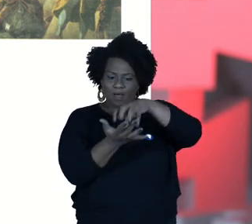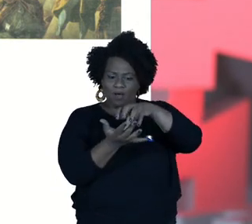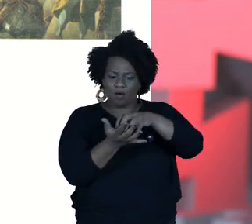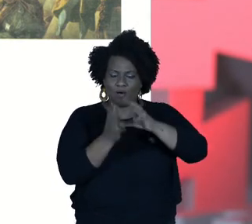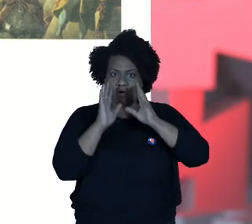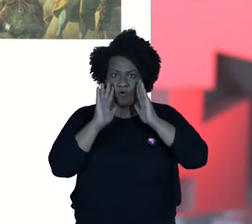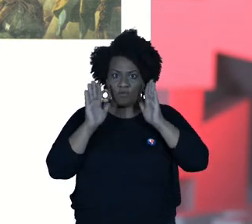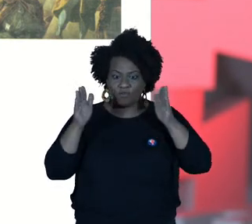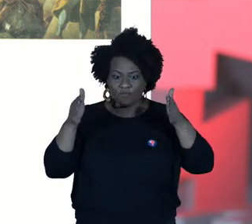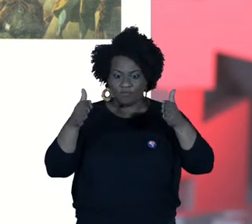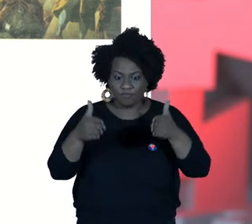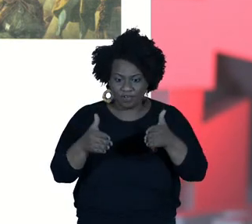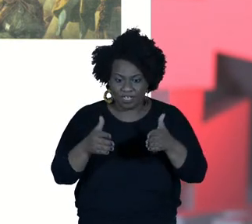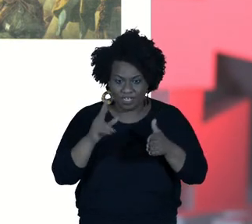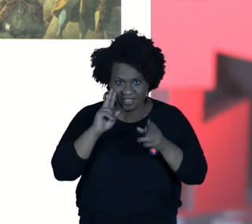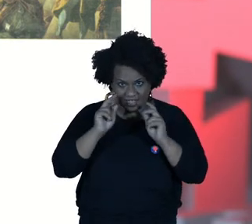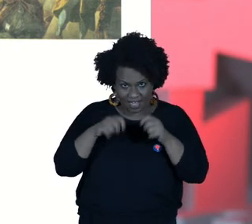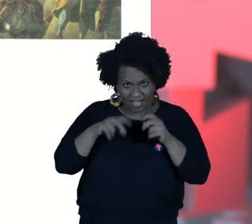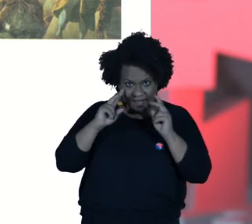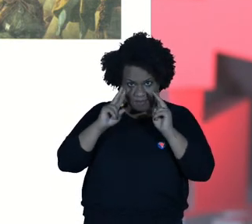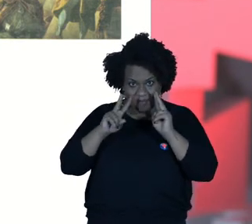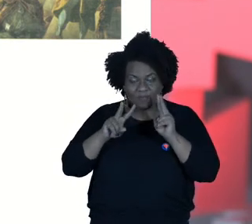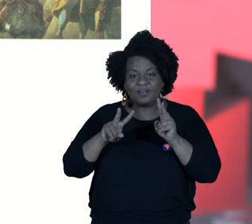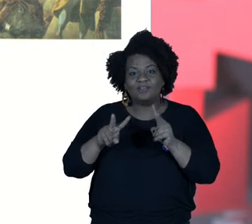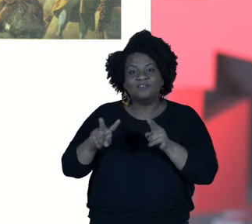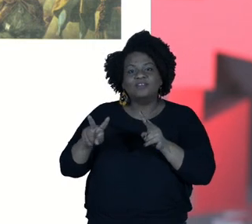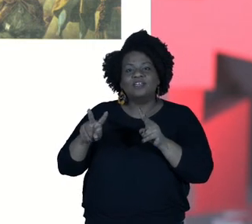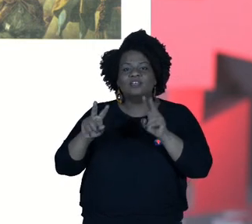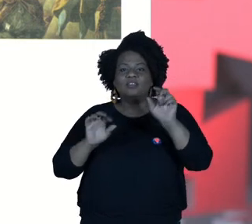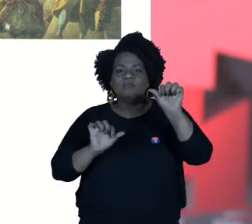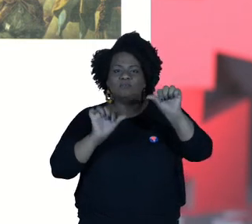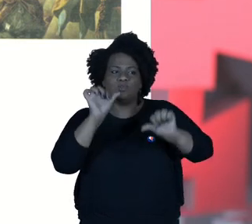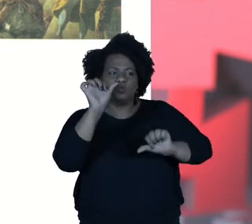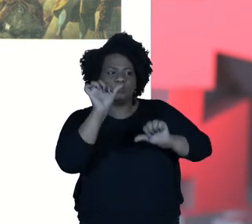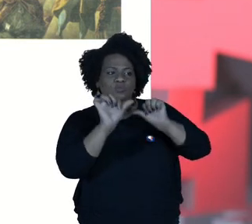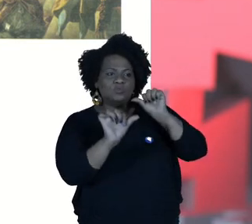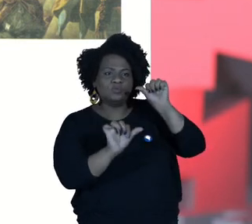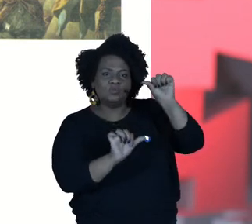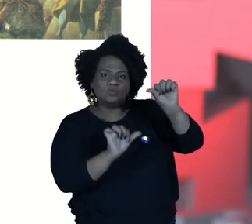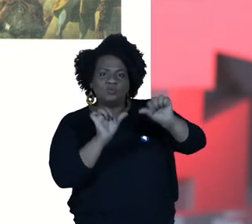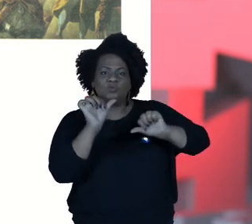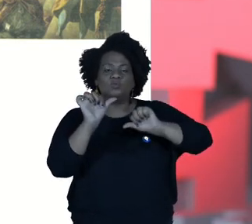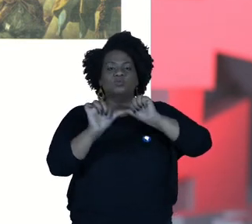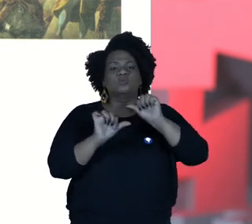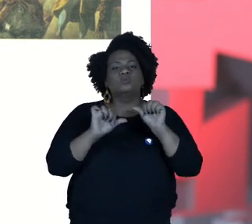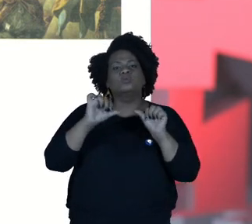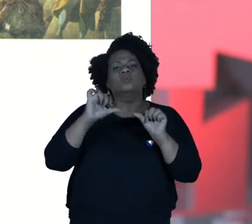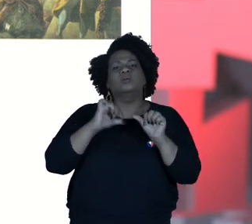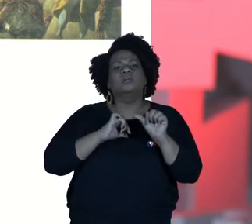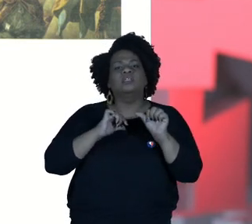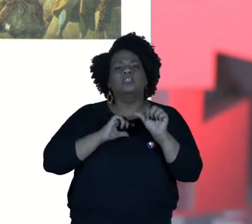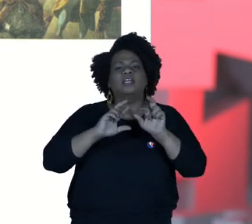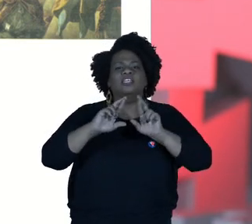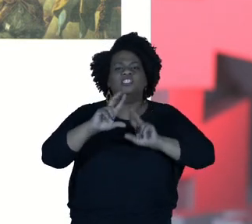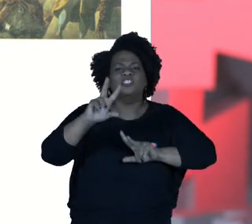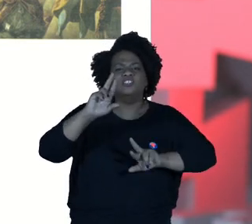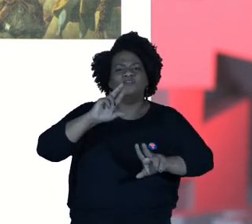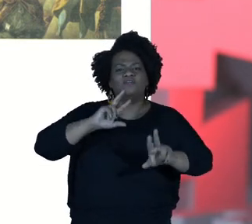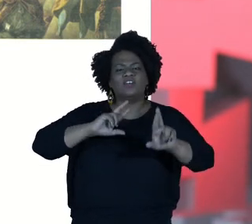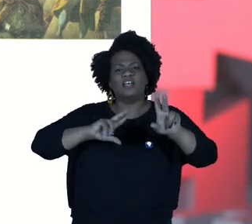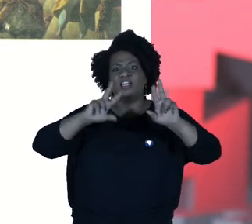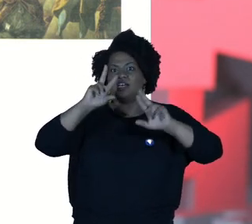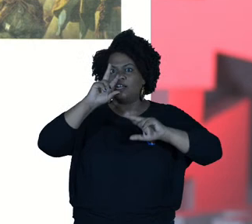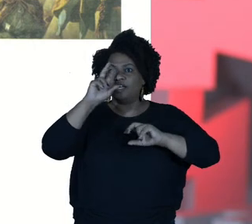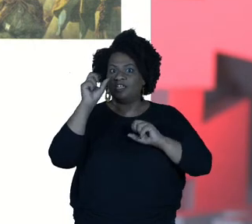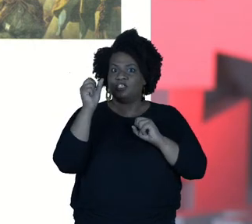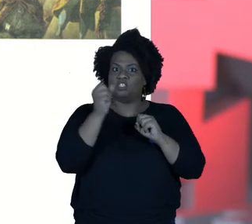triangulada, não sei se vocês veem, e nessa triangulação você tem um contraste forte de azul com vermelho, que são